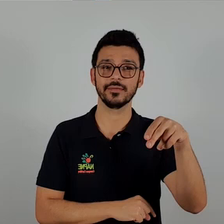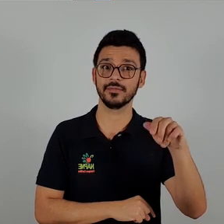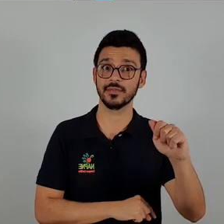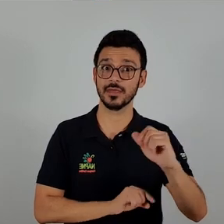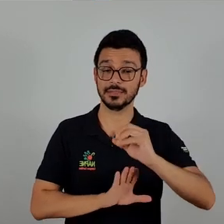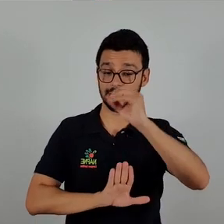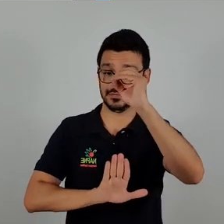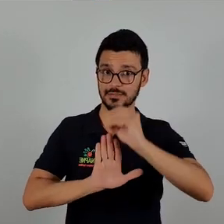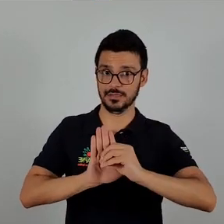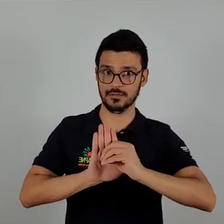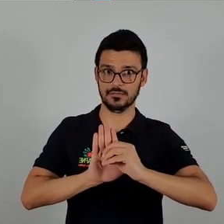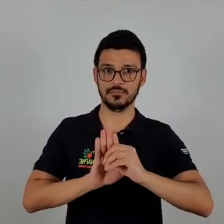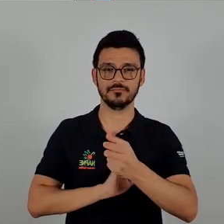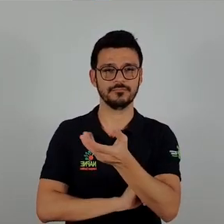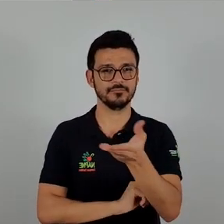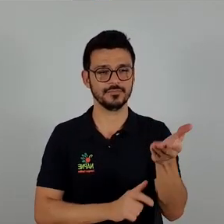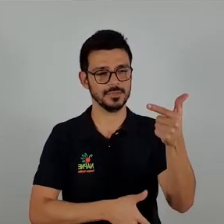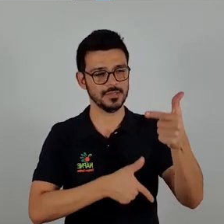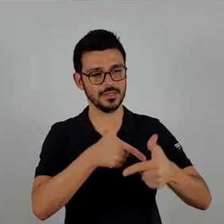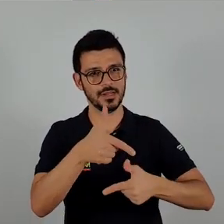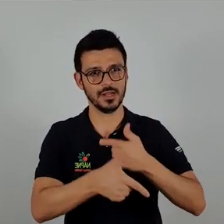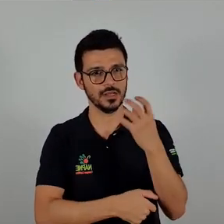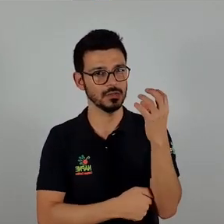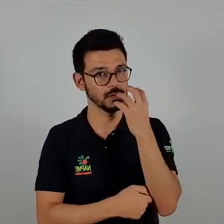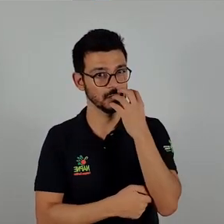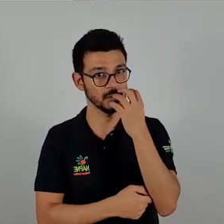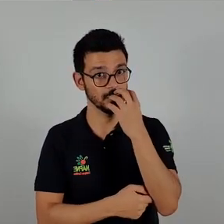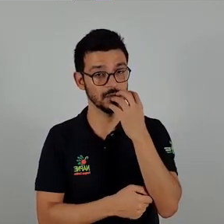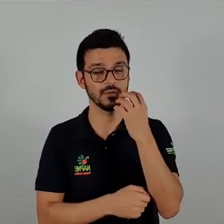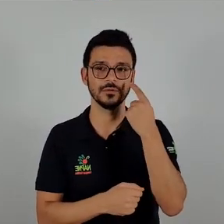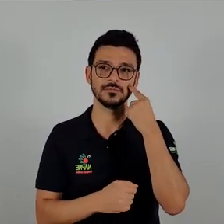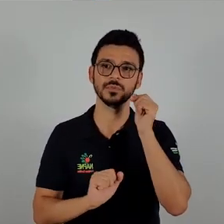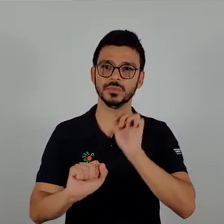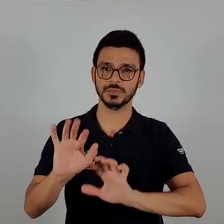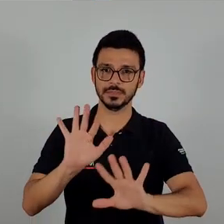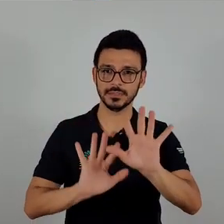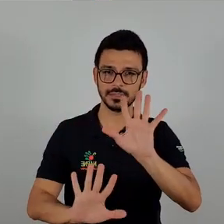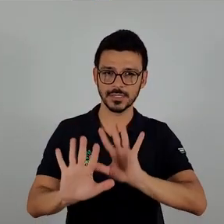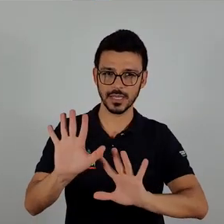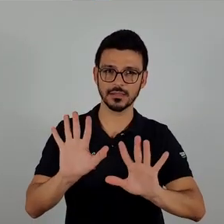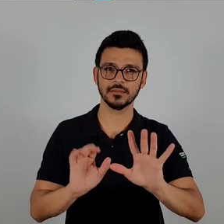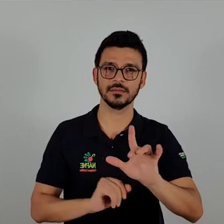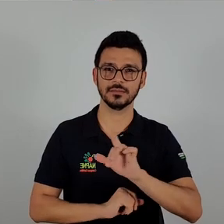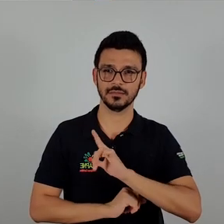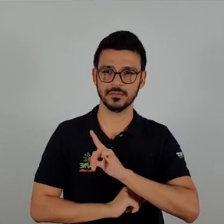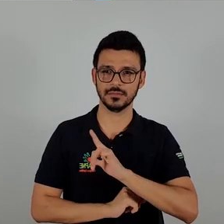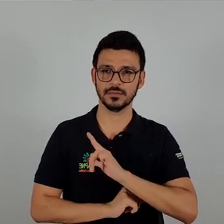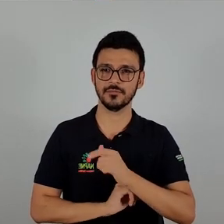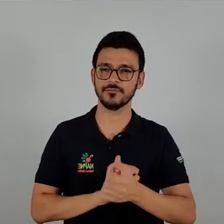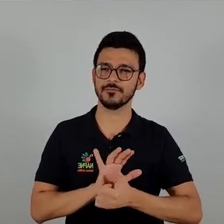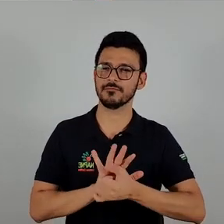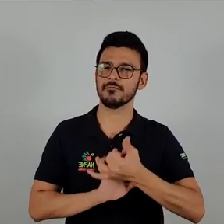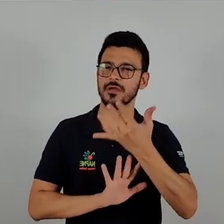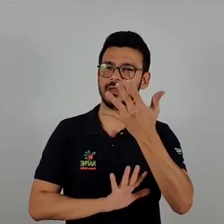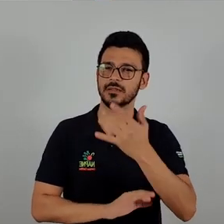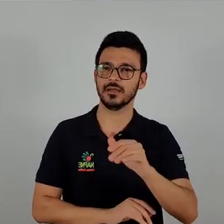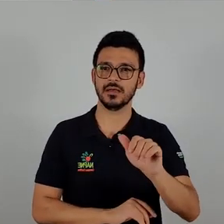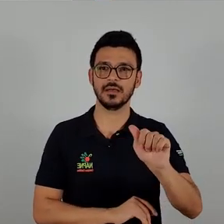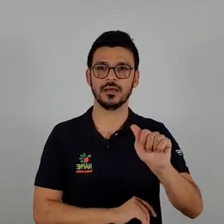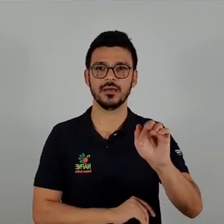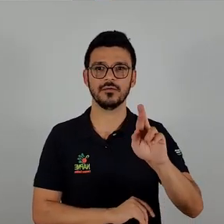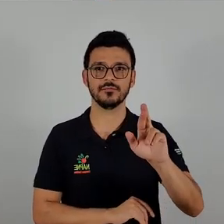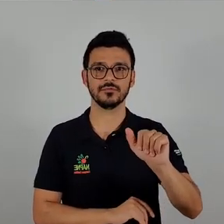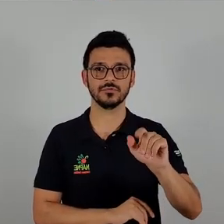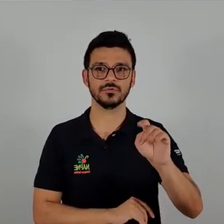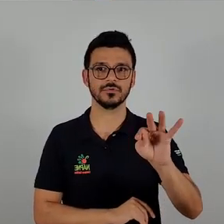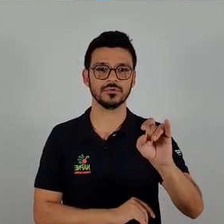causadas por fungos, tá? Que são toxinas que os fungos liberam em rações aí que ficam muito tempo armazenadas, o